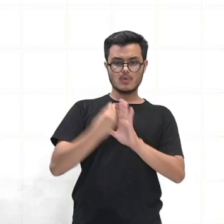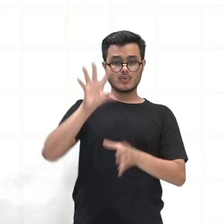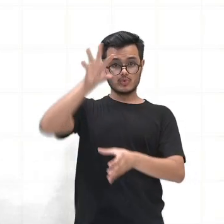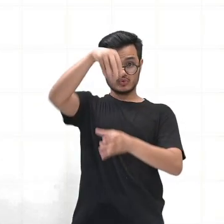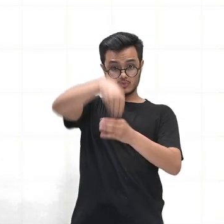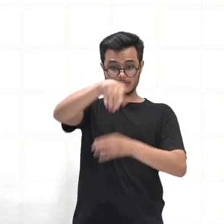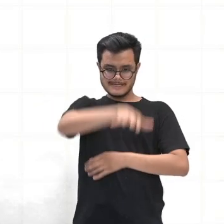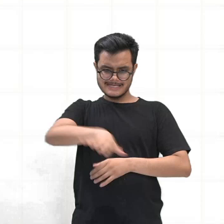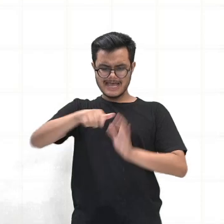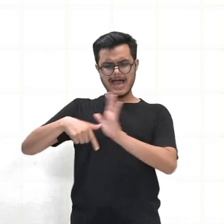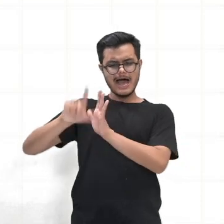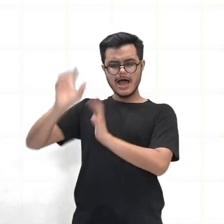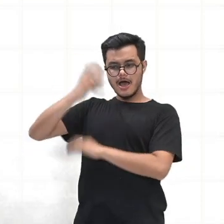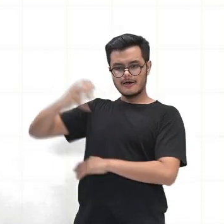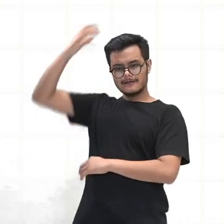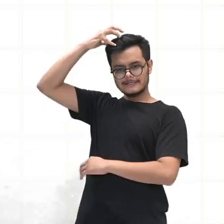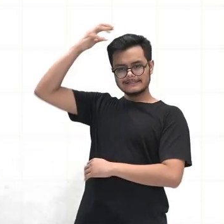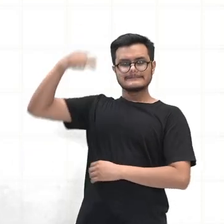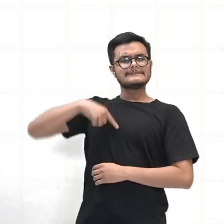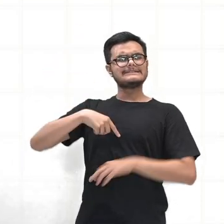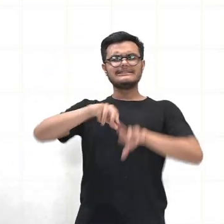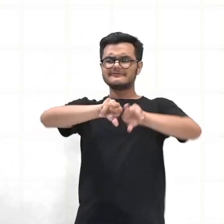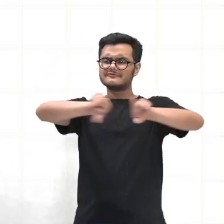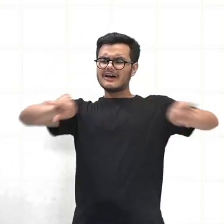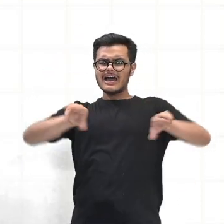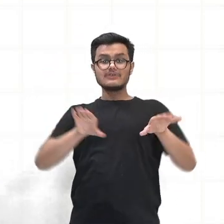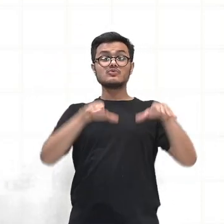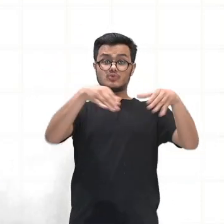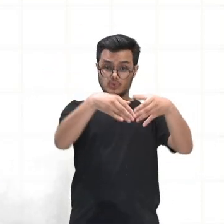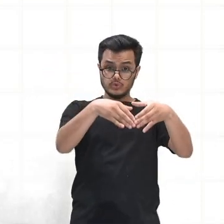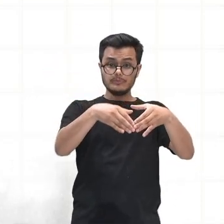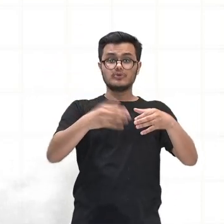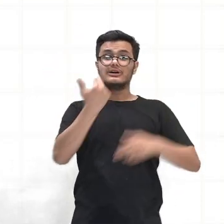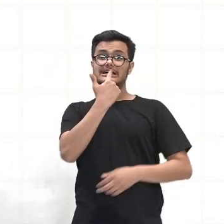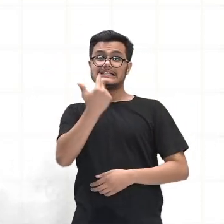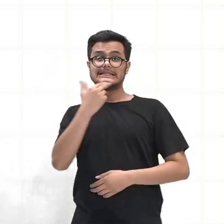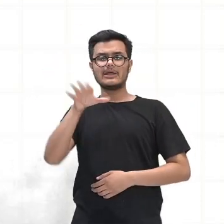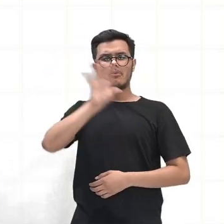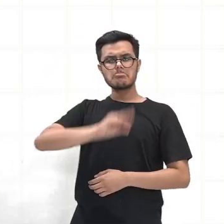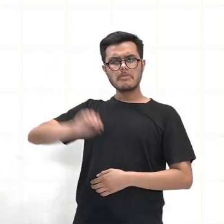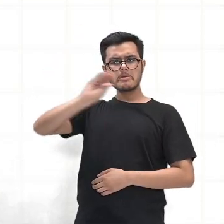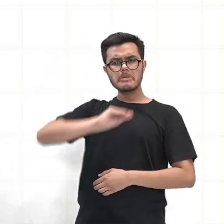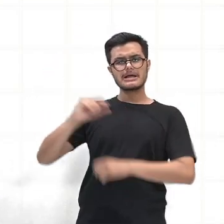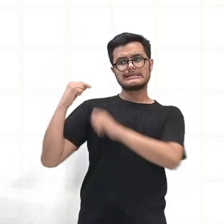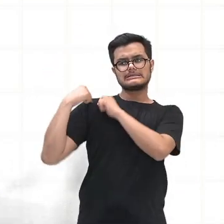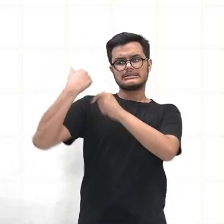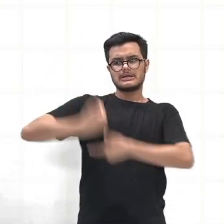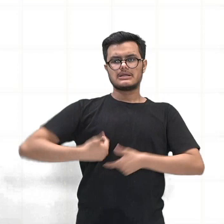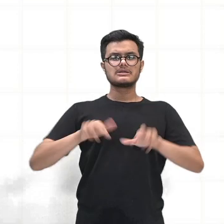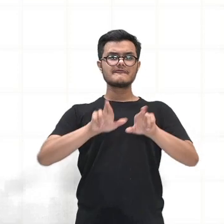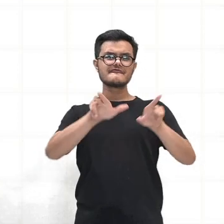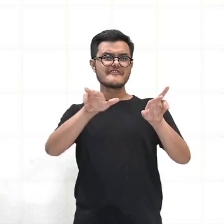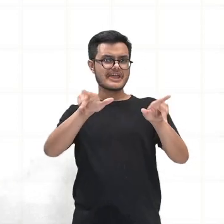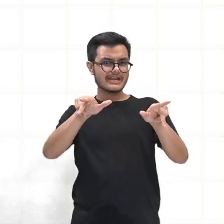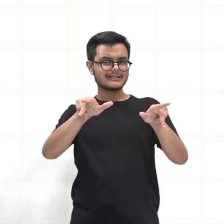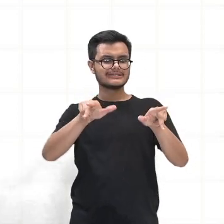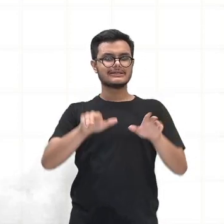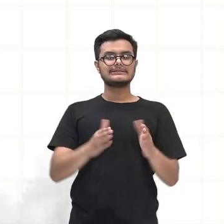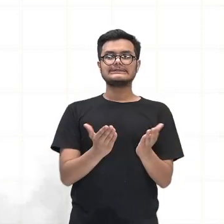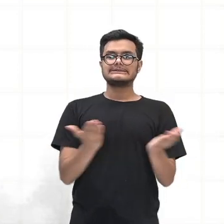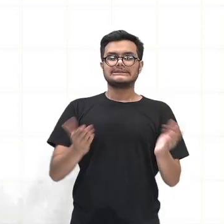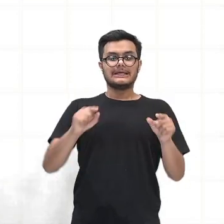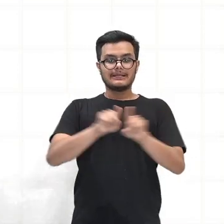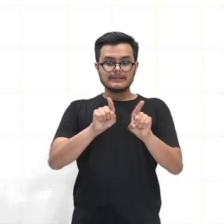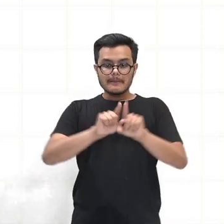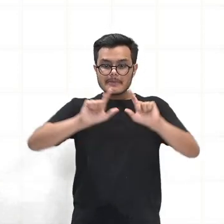pré-colonial, por mais que existissem diferentes grupos com línguas diferentes, com costumes diferentes, com tradições diferentes, a gente